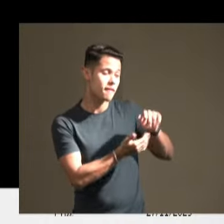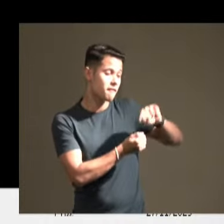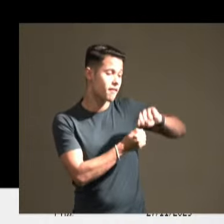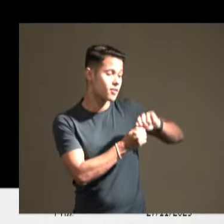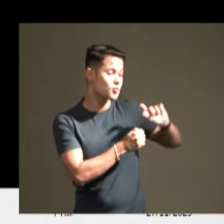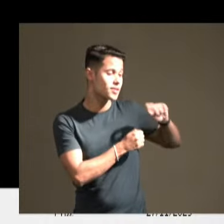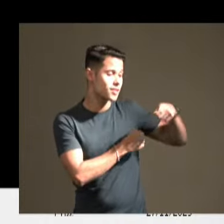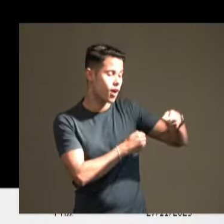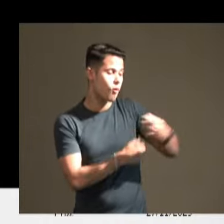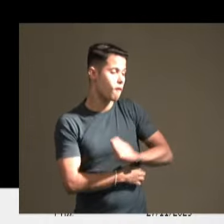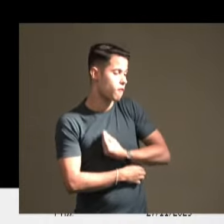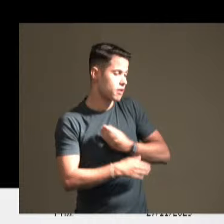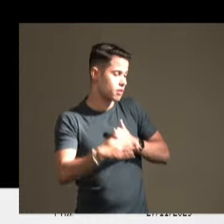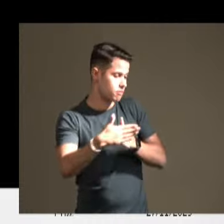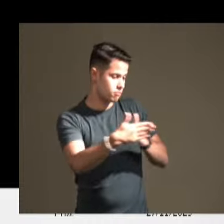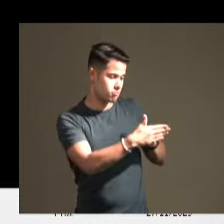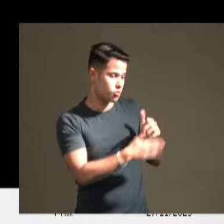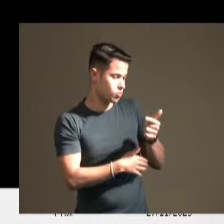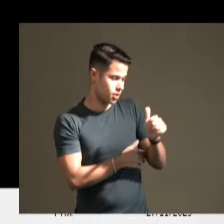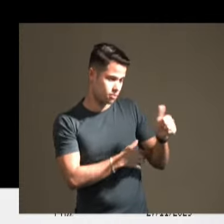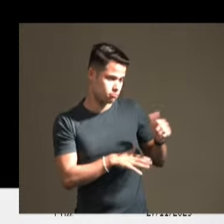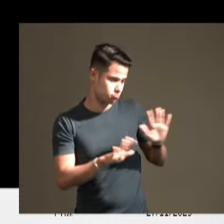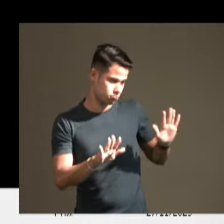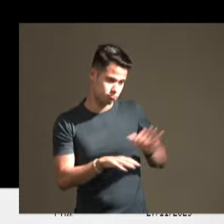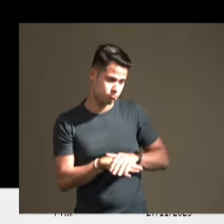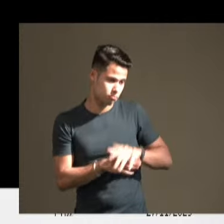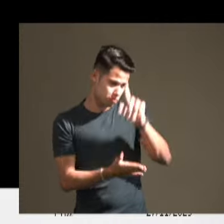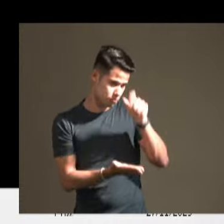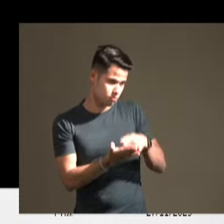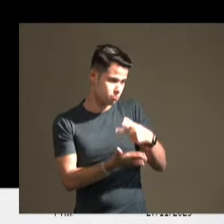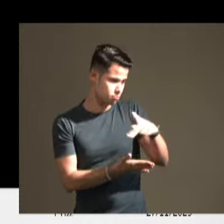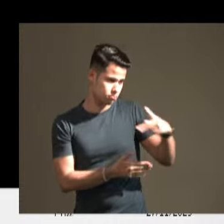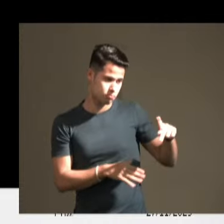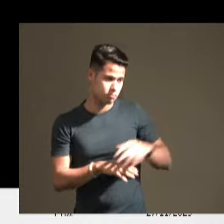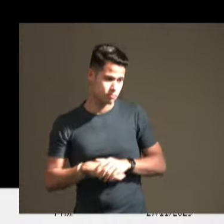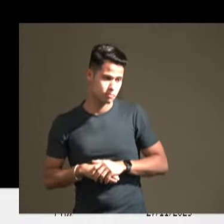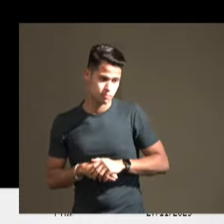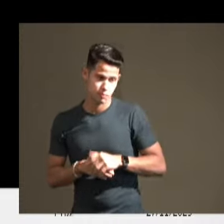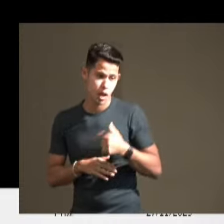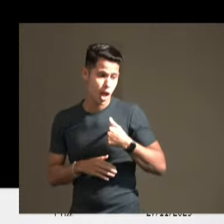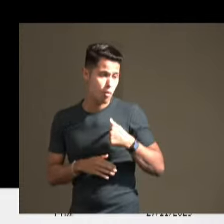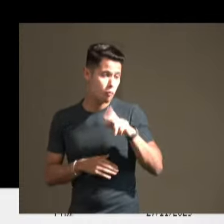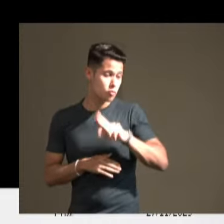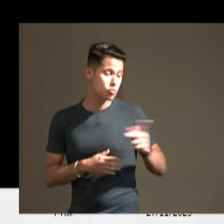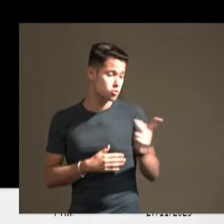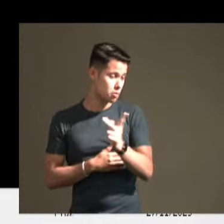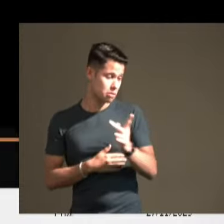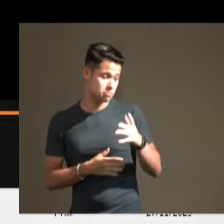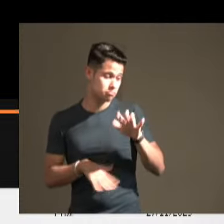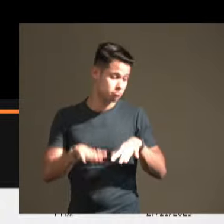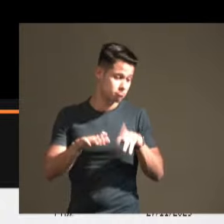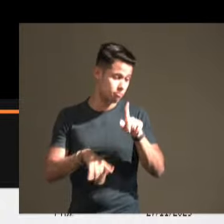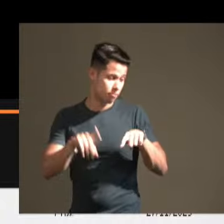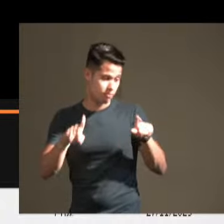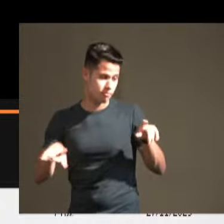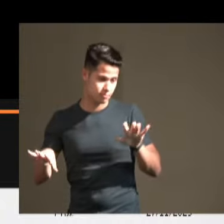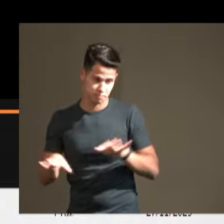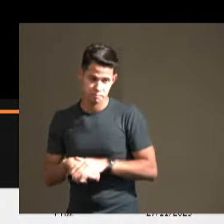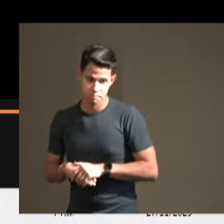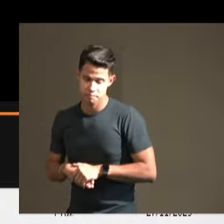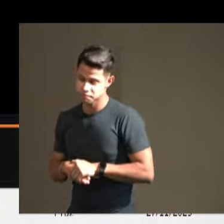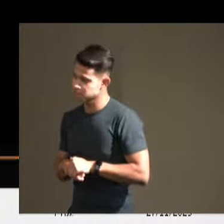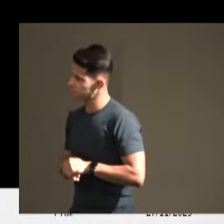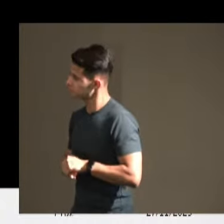amarela, vermelha e preta formam a palavra Brasil. A marca do Ministério dos Direitos Humanos e Cidadania aparece. Saiba mais em